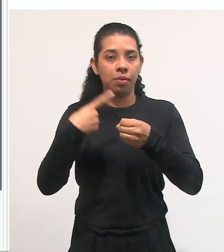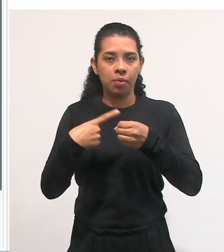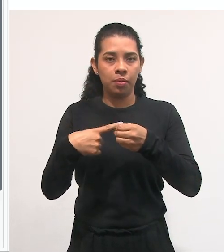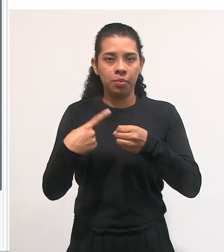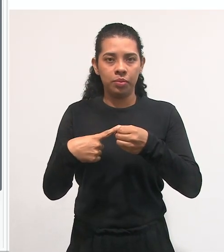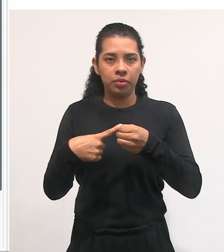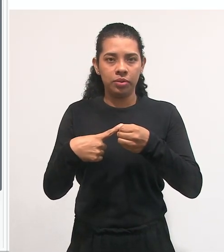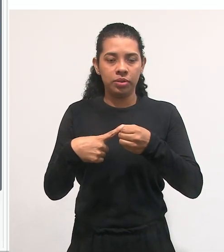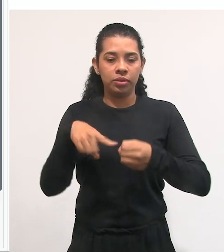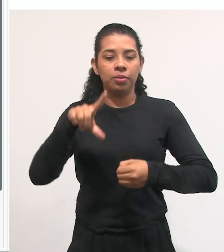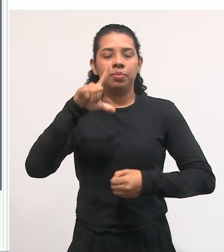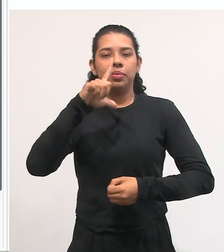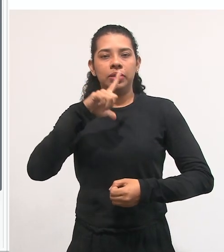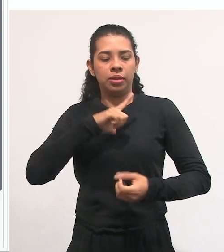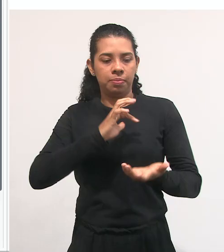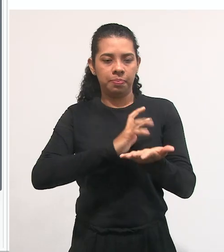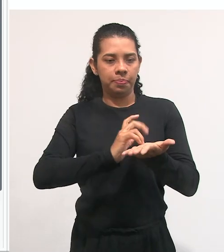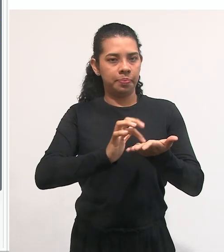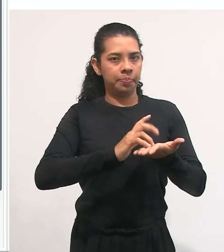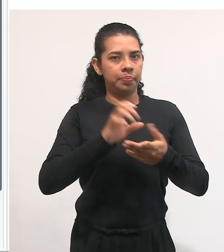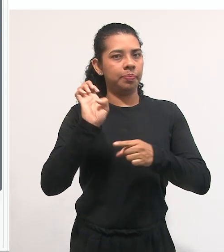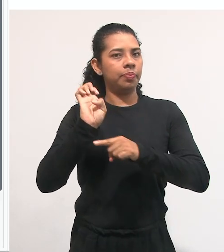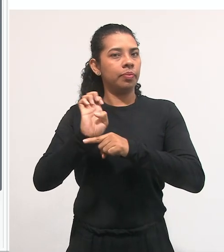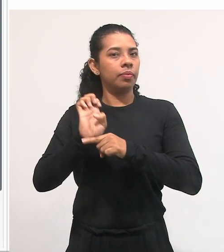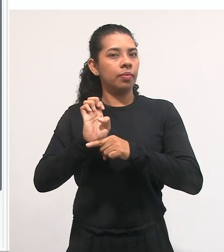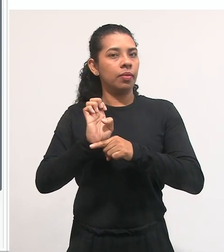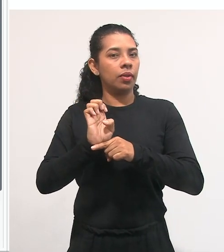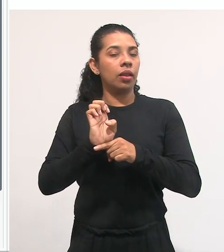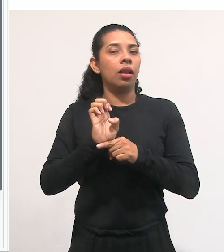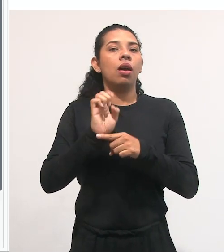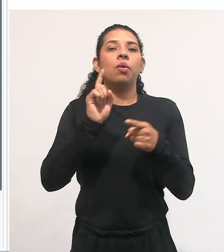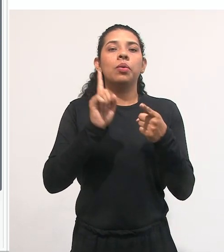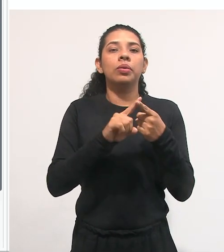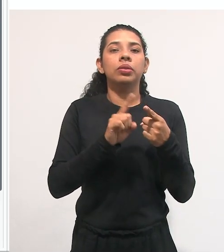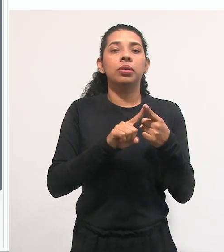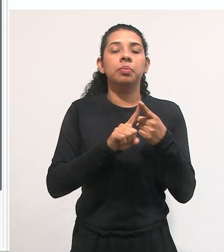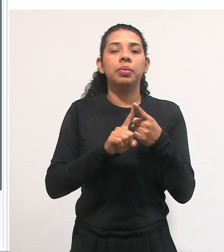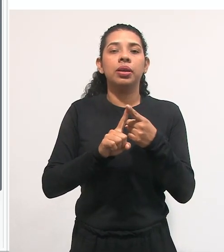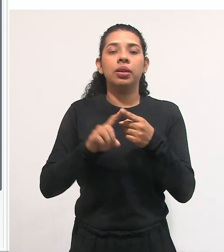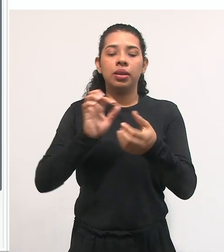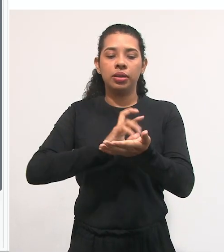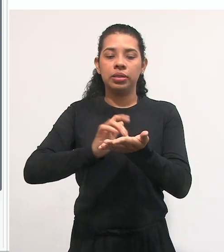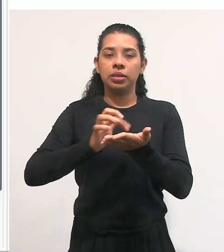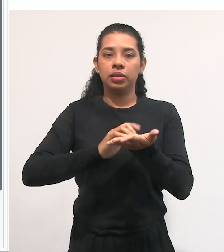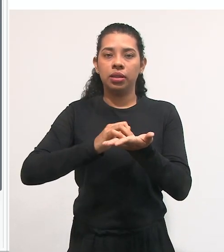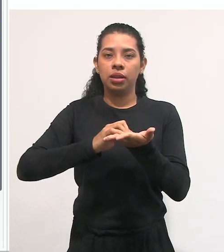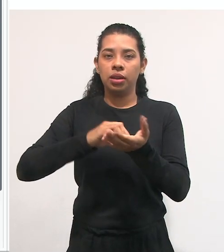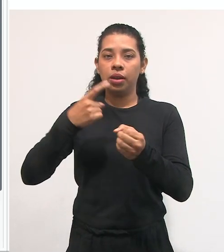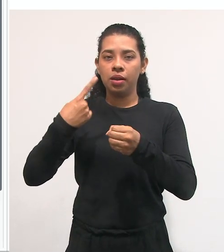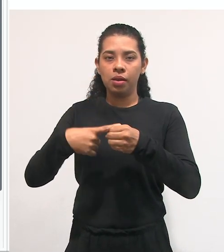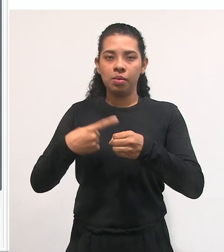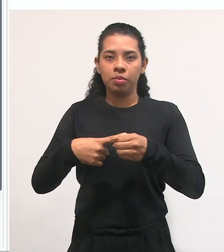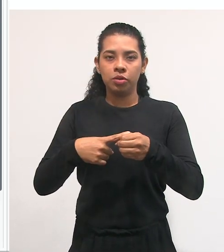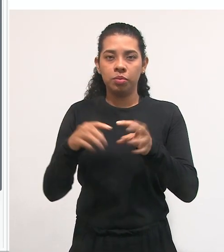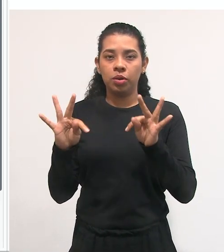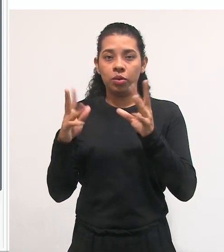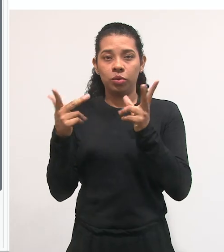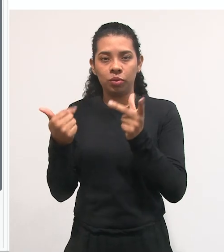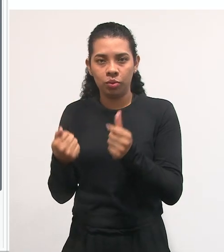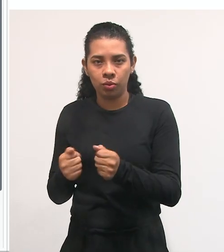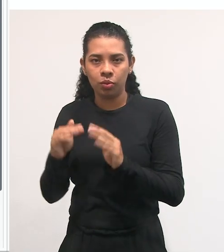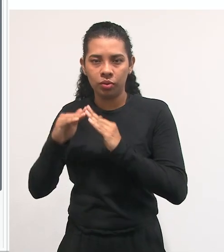municipais, porque eu tenho as secretarias estaduais e eu tenho as escolas municipais que obedecem às normas